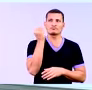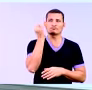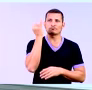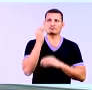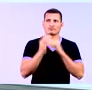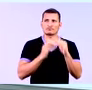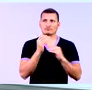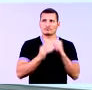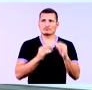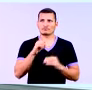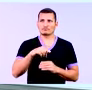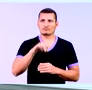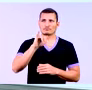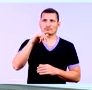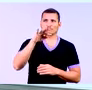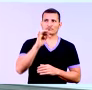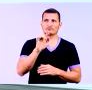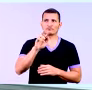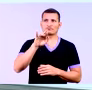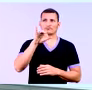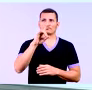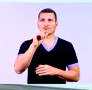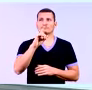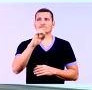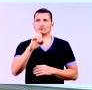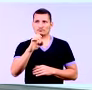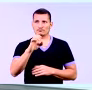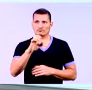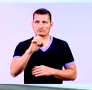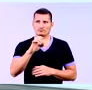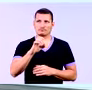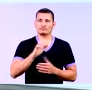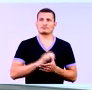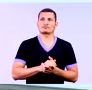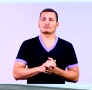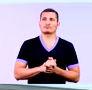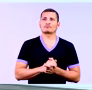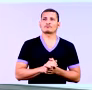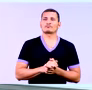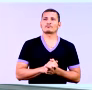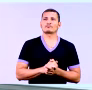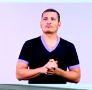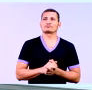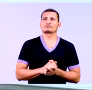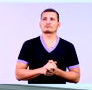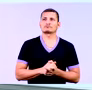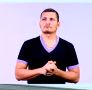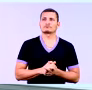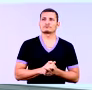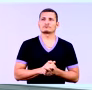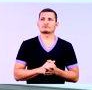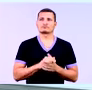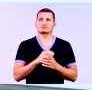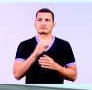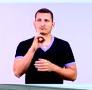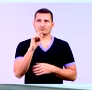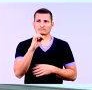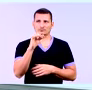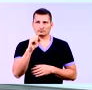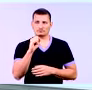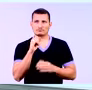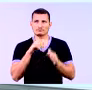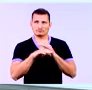à integridade dos dados armazenados, diz respeito à consistência dos dados armazenados. E é isso que nós vamos trabalhar hoje,